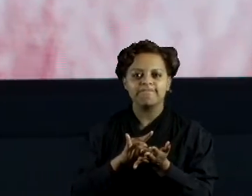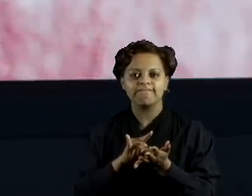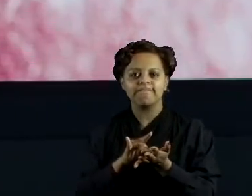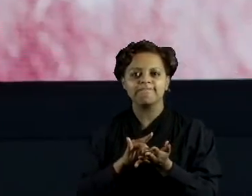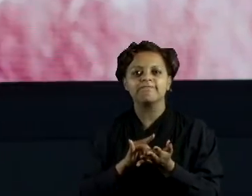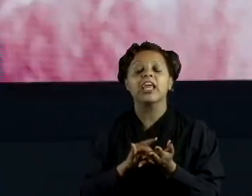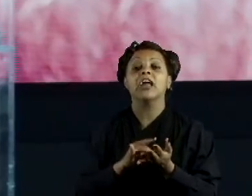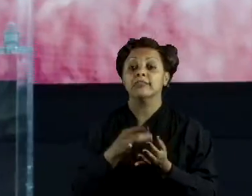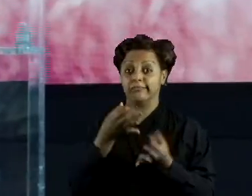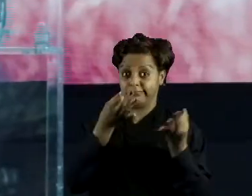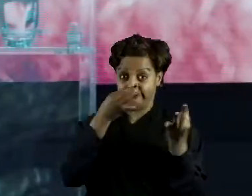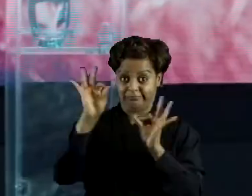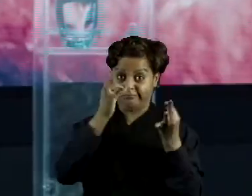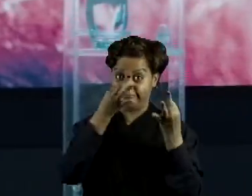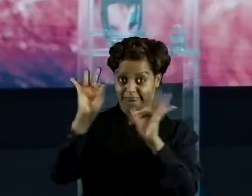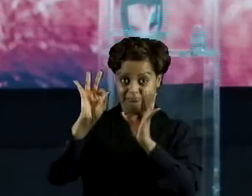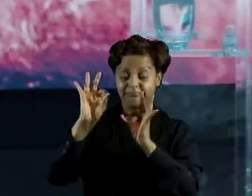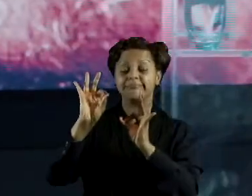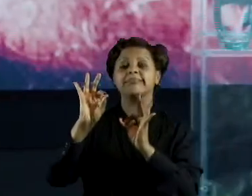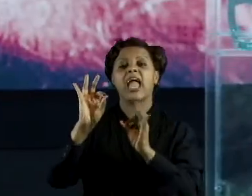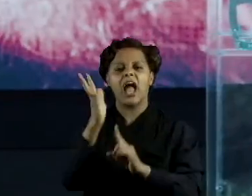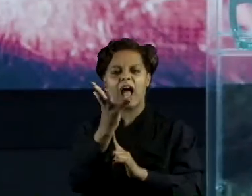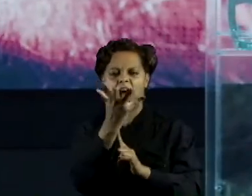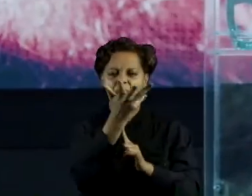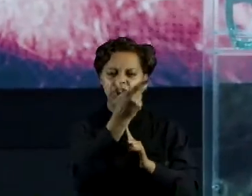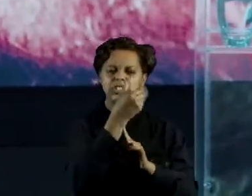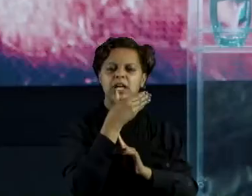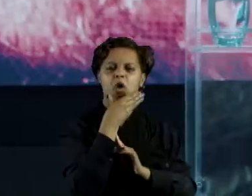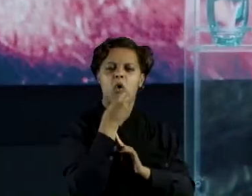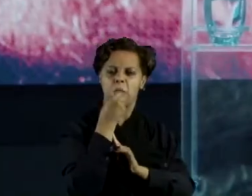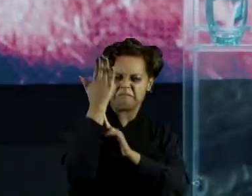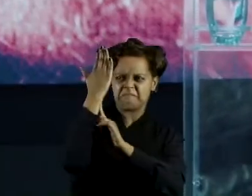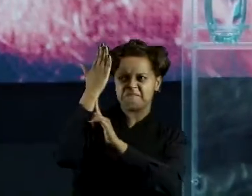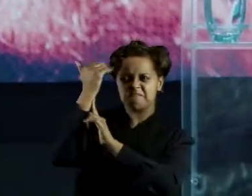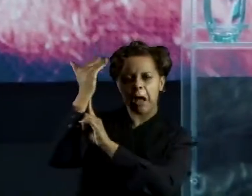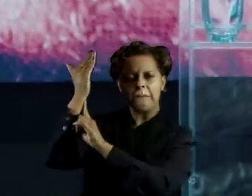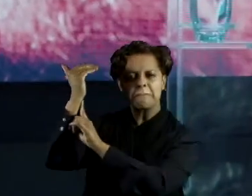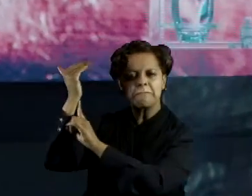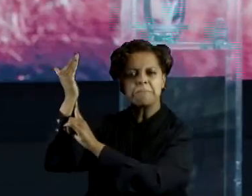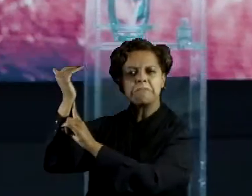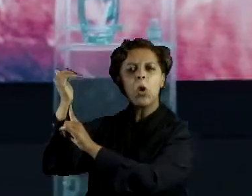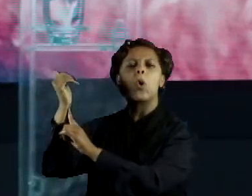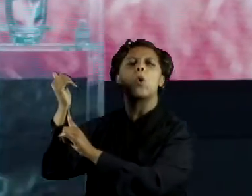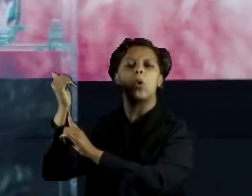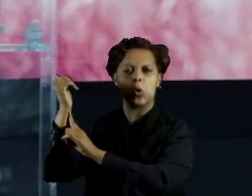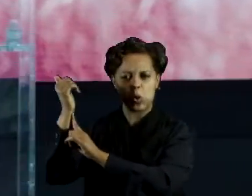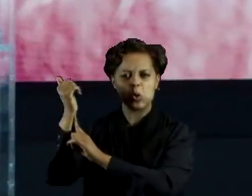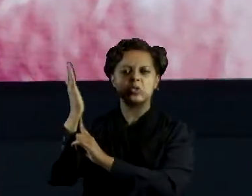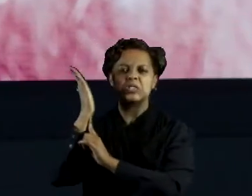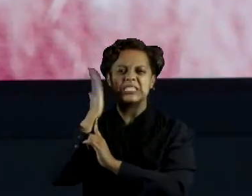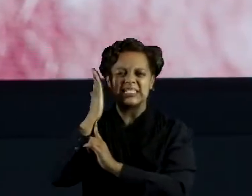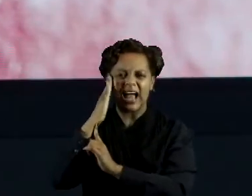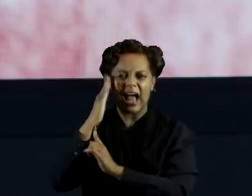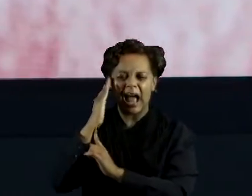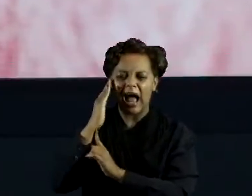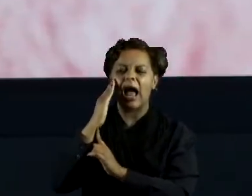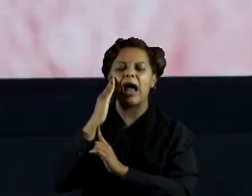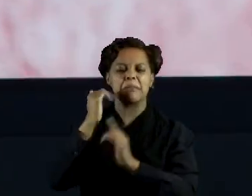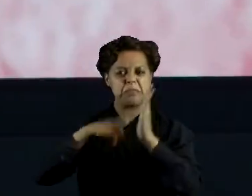Michelangelo, o grande artista, pintor, escultor, que pintou a Capela Sistina,